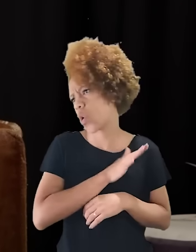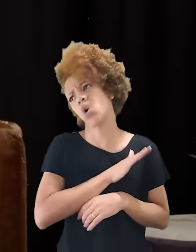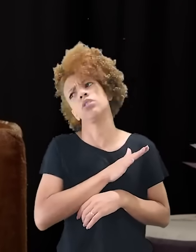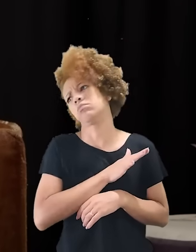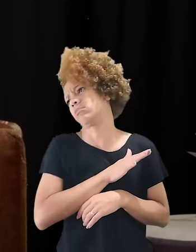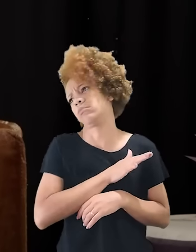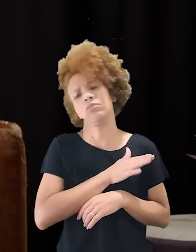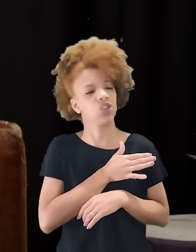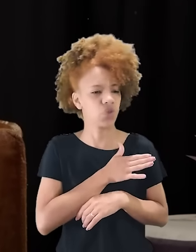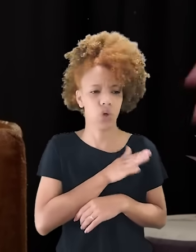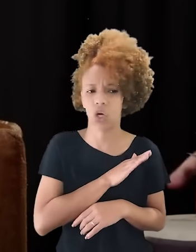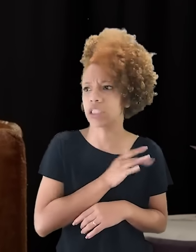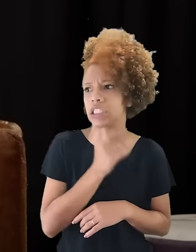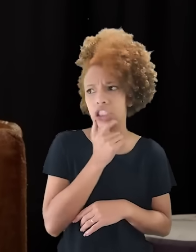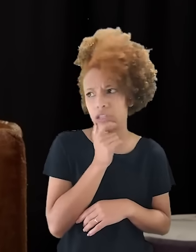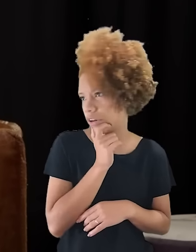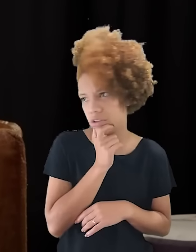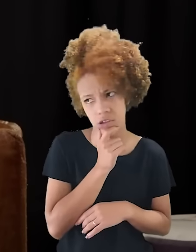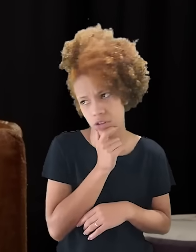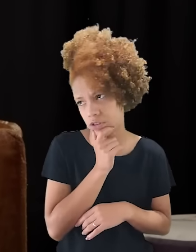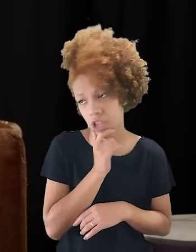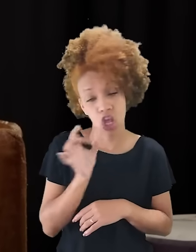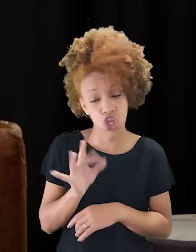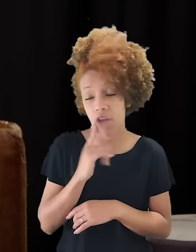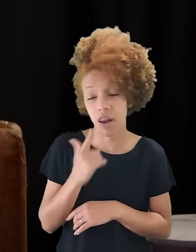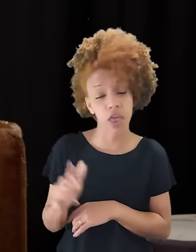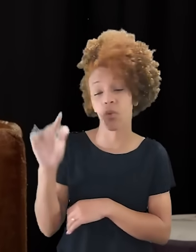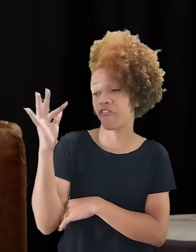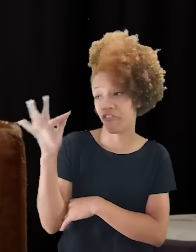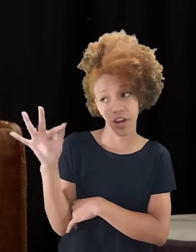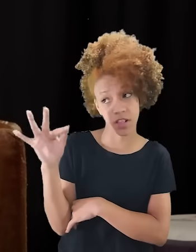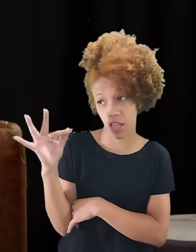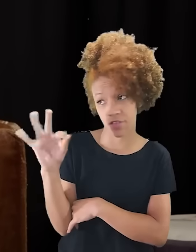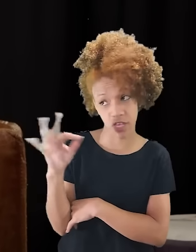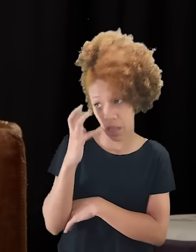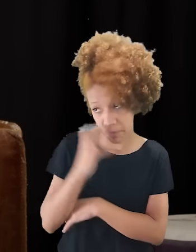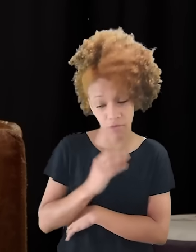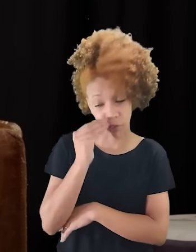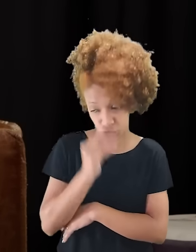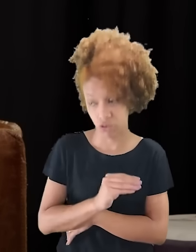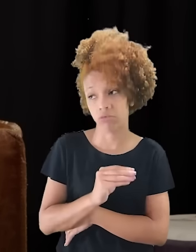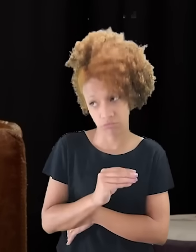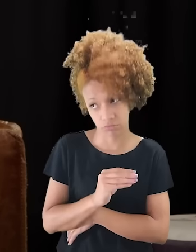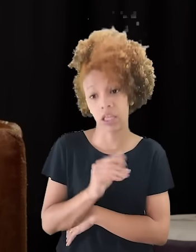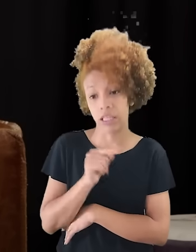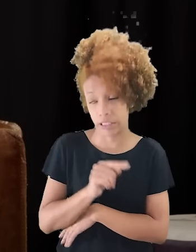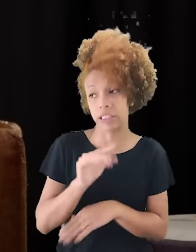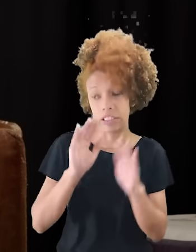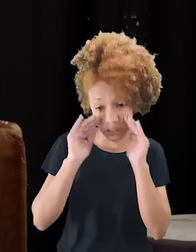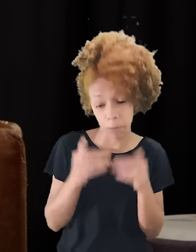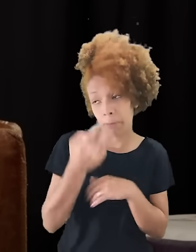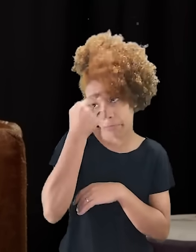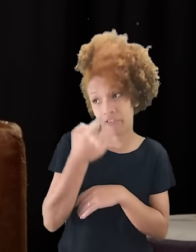gostam de de te atender falando inglês eles gostam de falar francês fica bravo né que francês é bravo é nojento Nesse